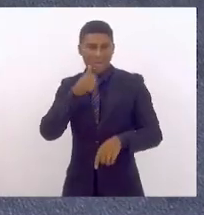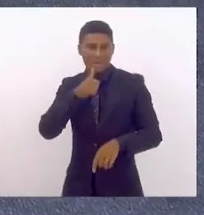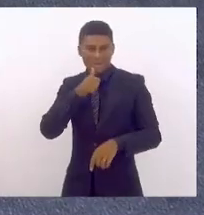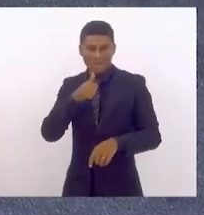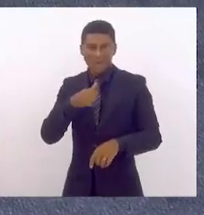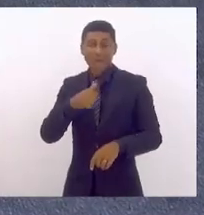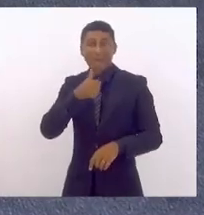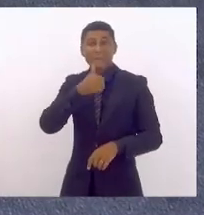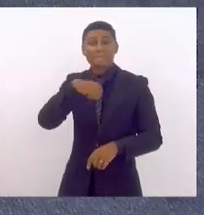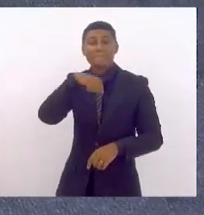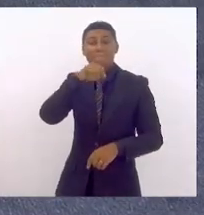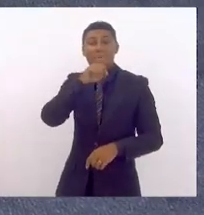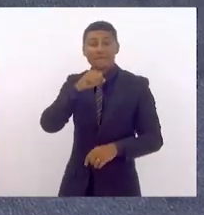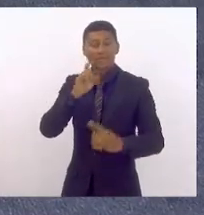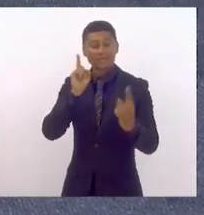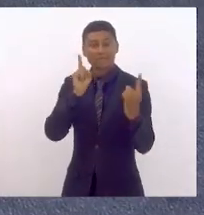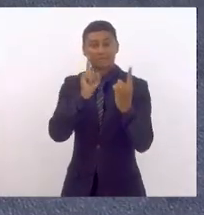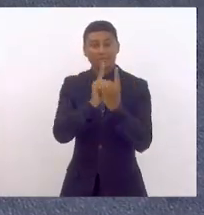fiz